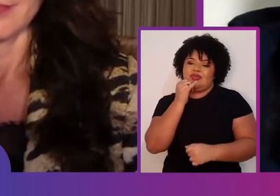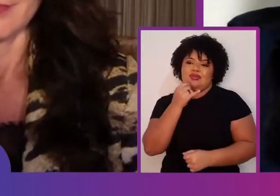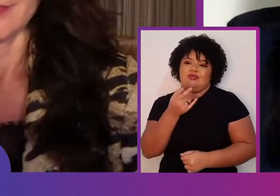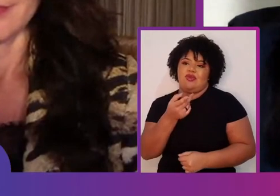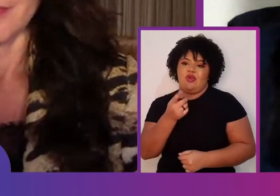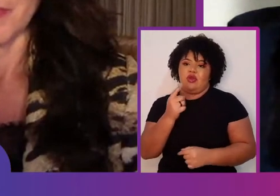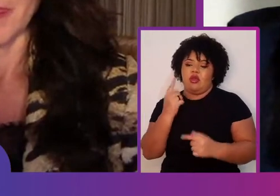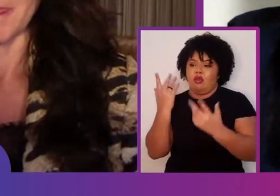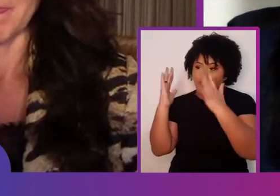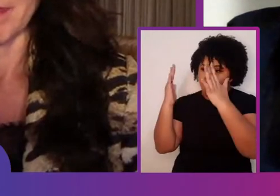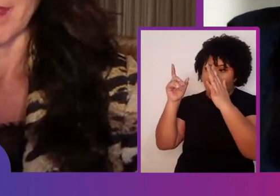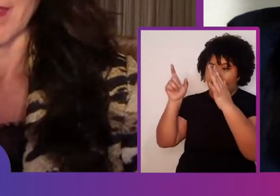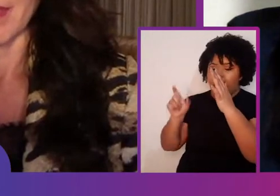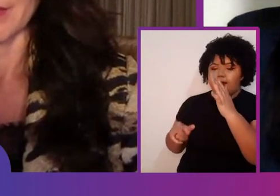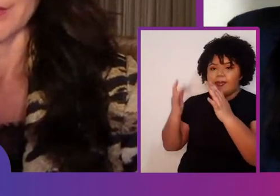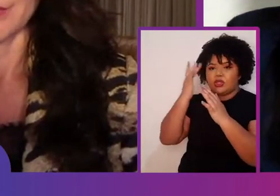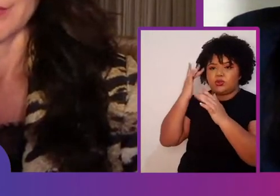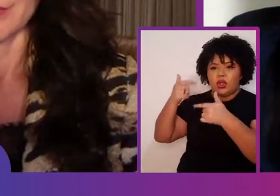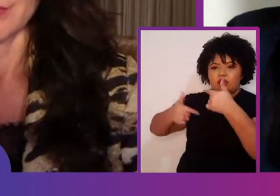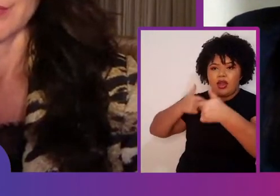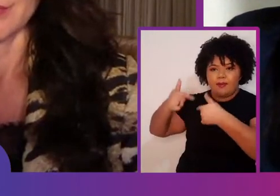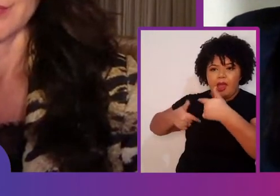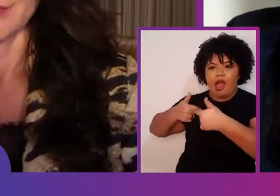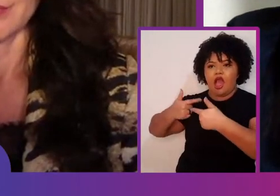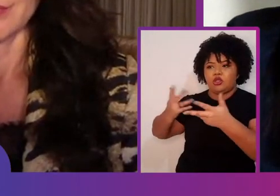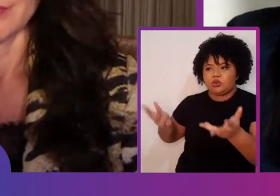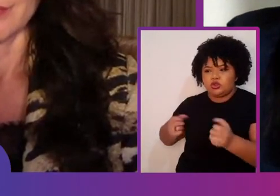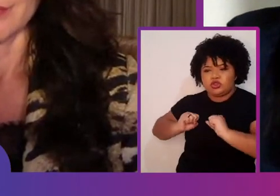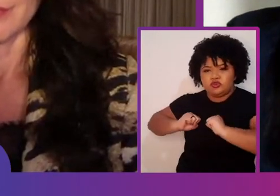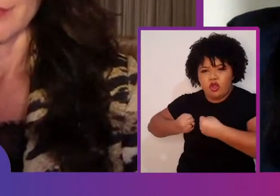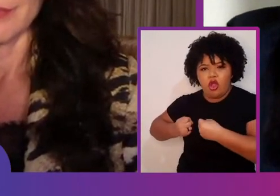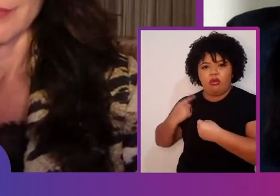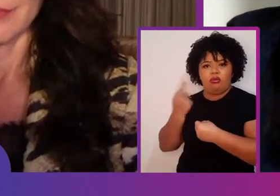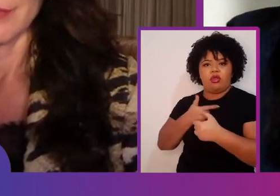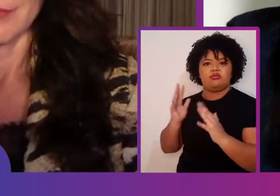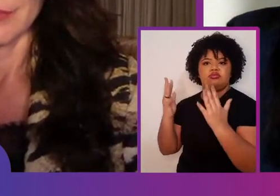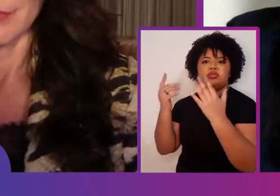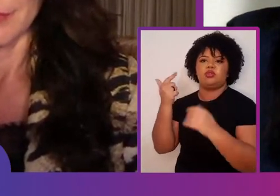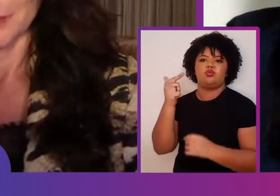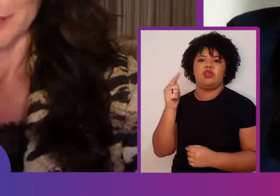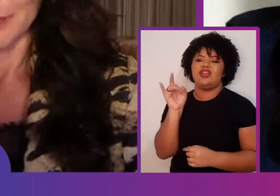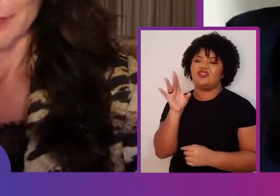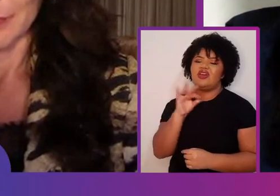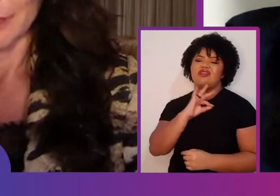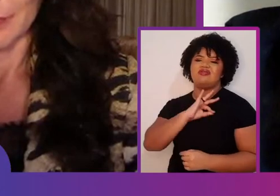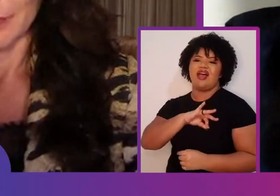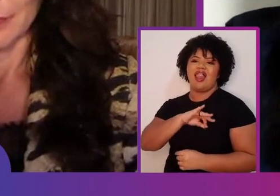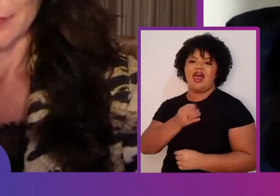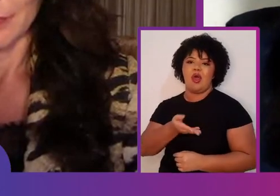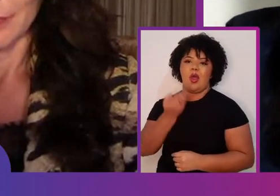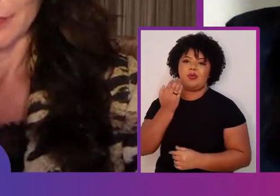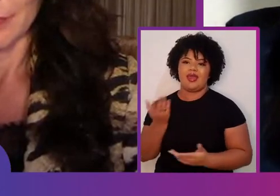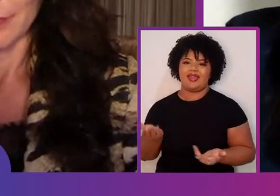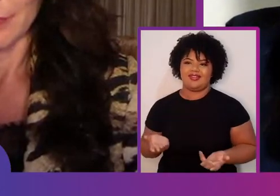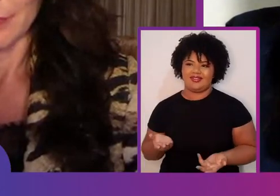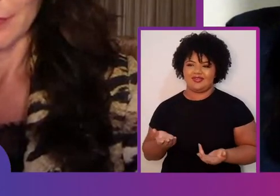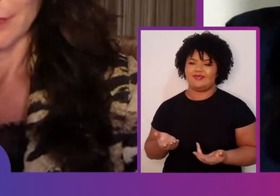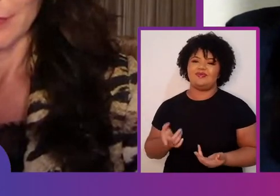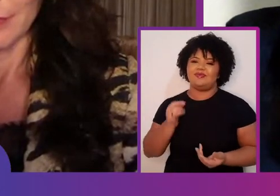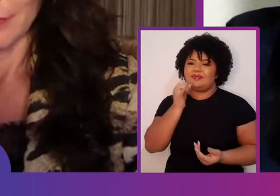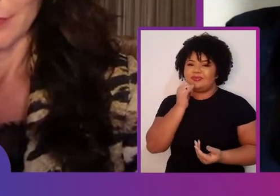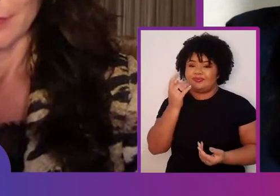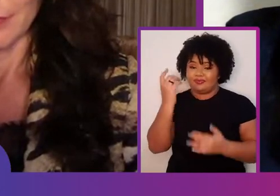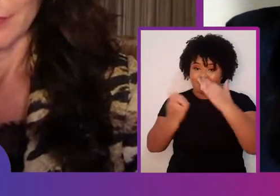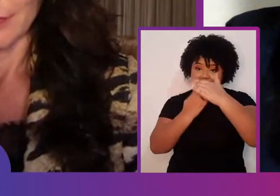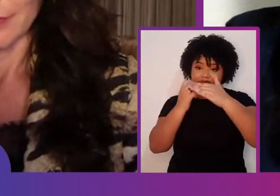salário, um negócio de 10%. Tem empresa que o aumento de salário que é dado é tão baixo que a pessoa